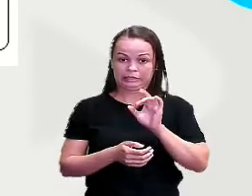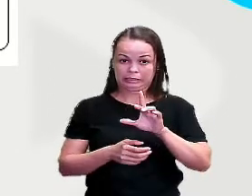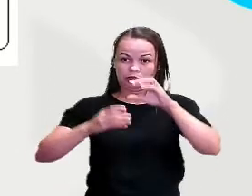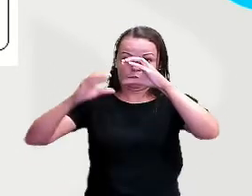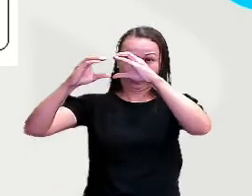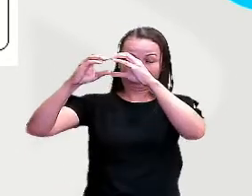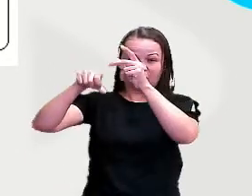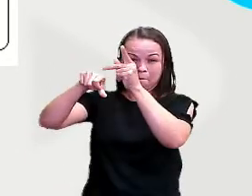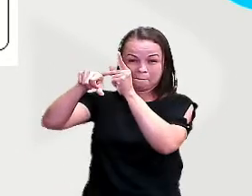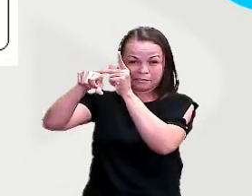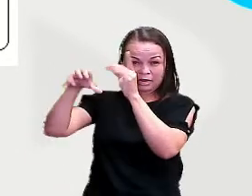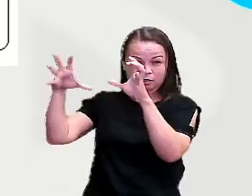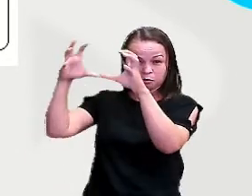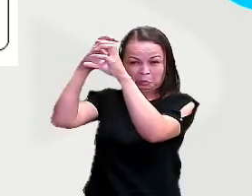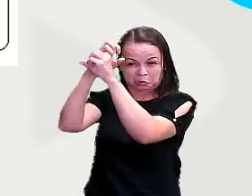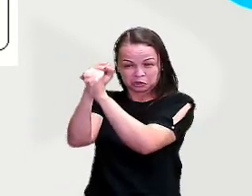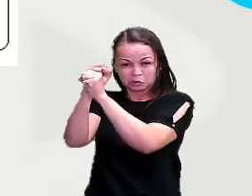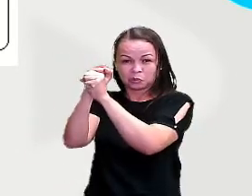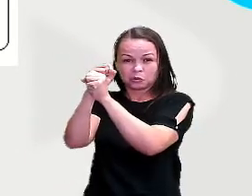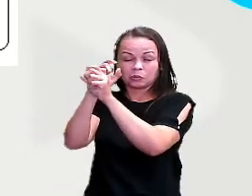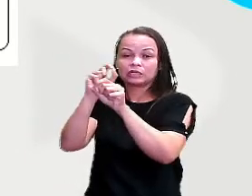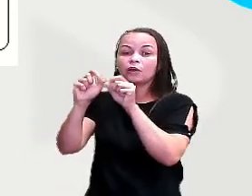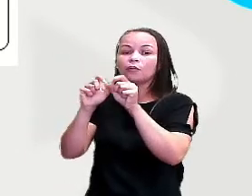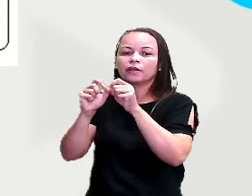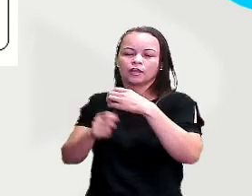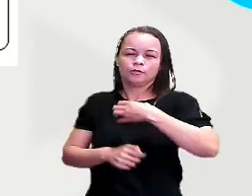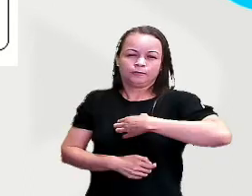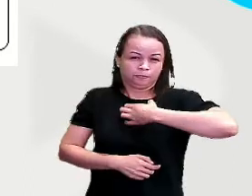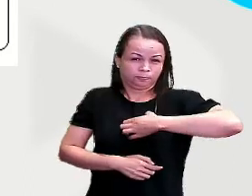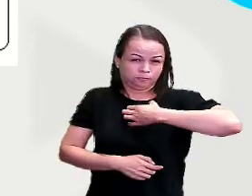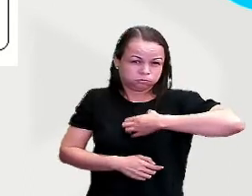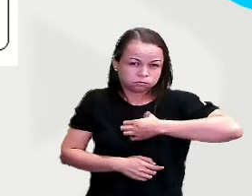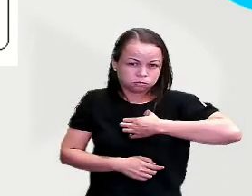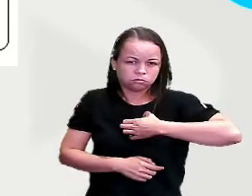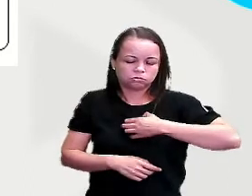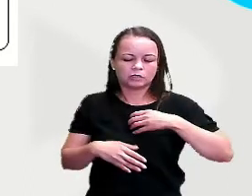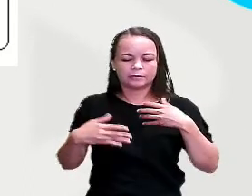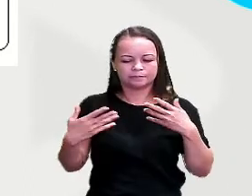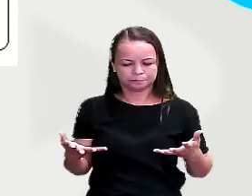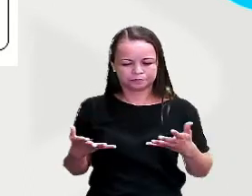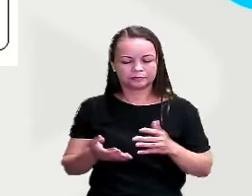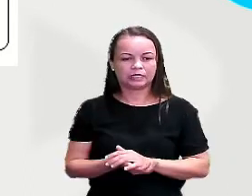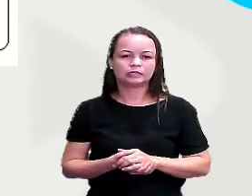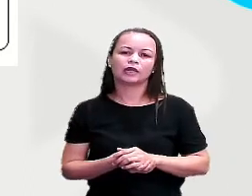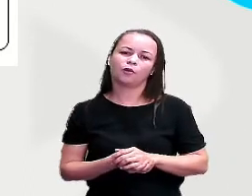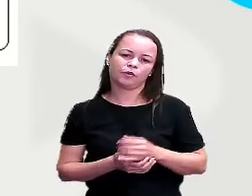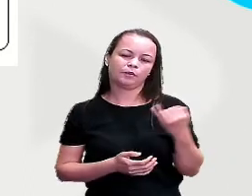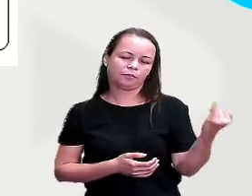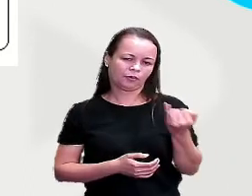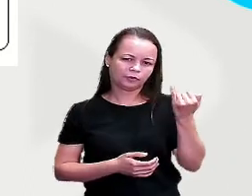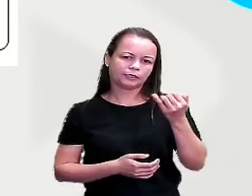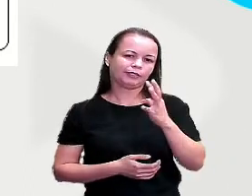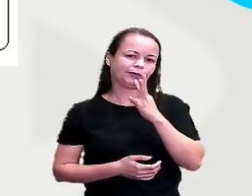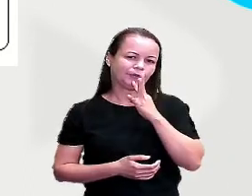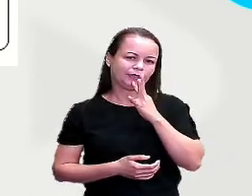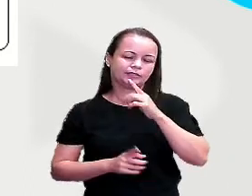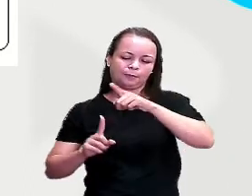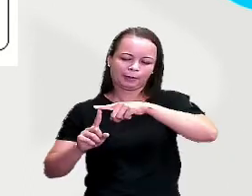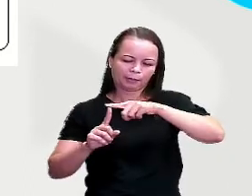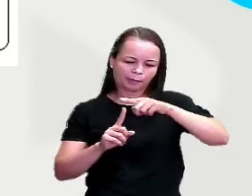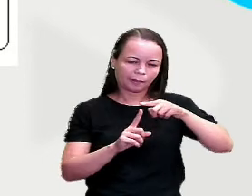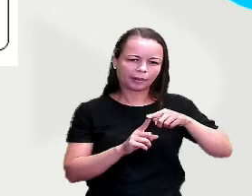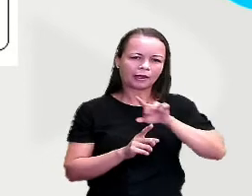preto, ó, o personagem está zangado. É muito importante que a gente conheça esses tipos de balões para que nos